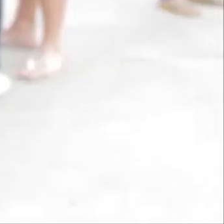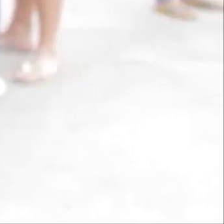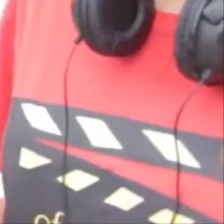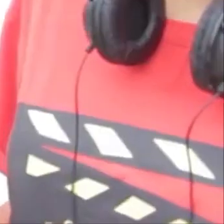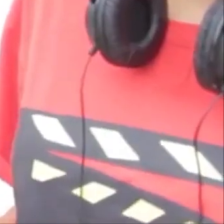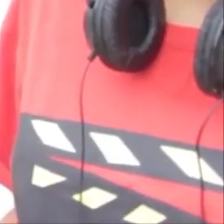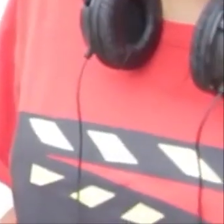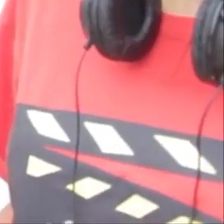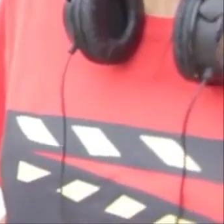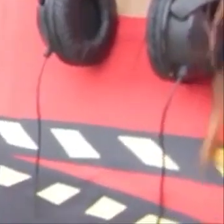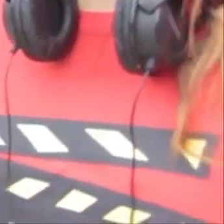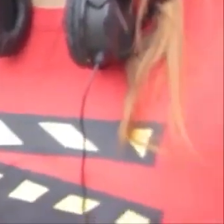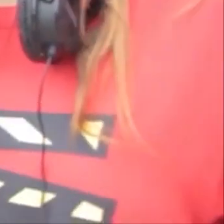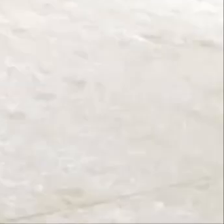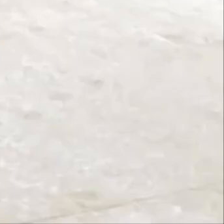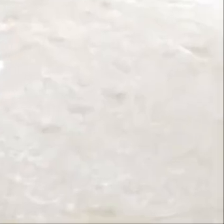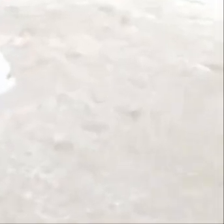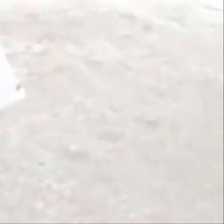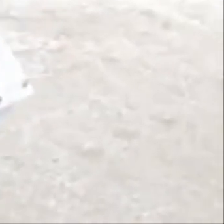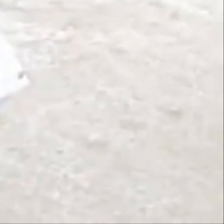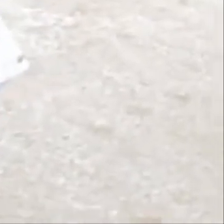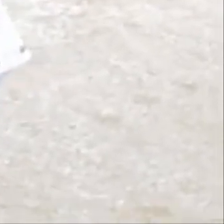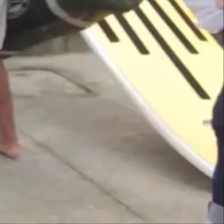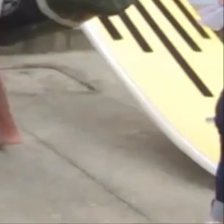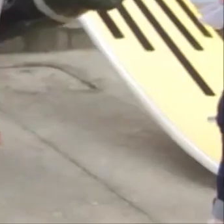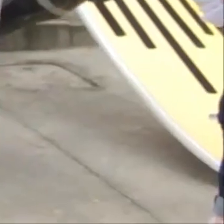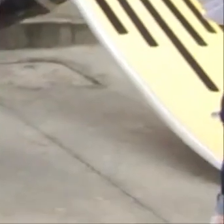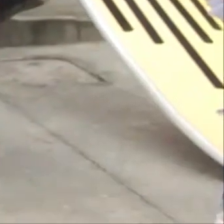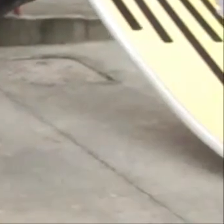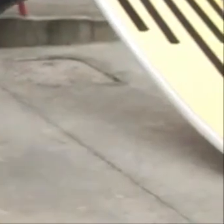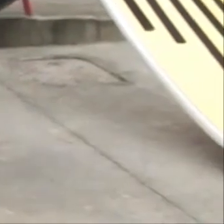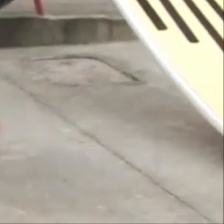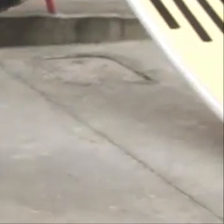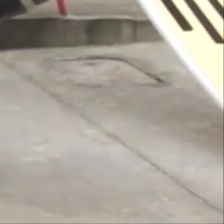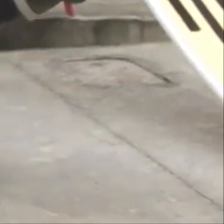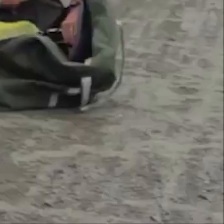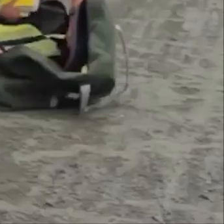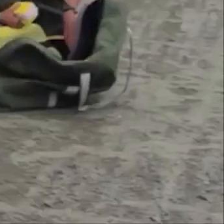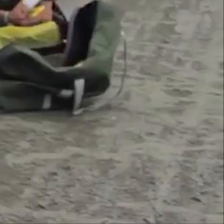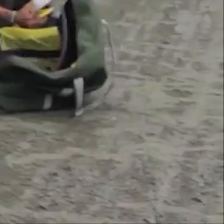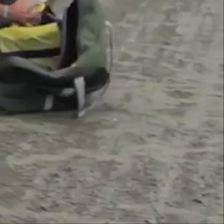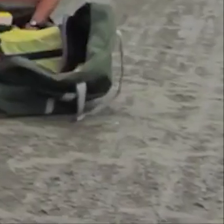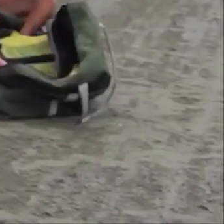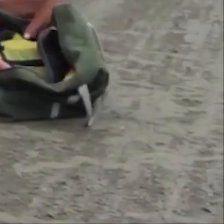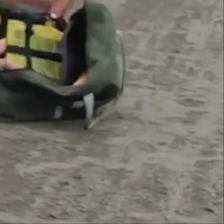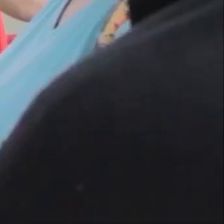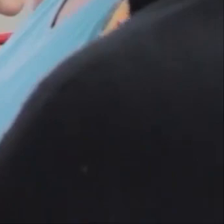Você me chamou pra dançar aquele dia, mas eu nunca sei rodar.